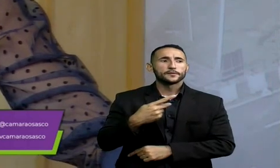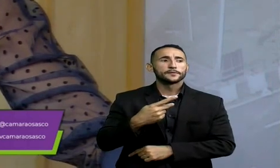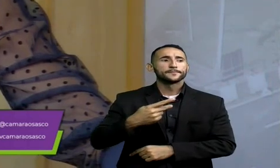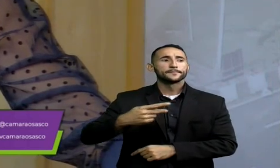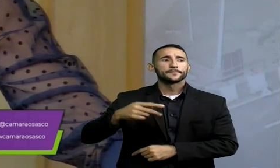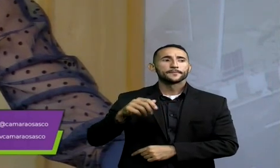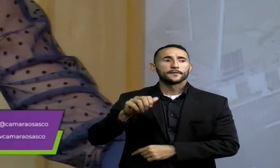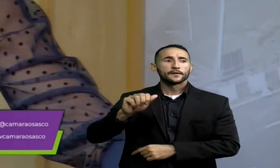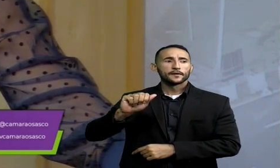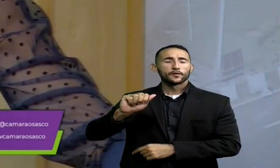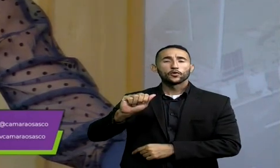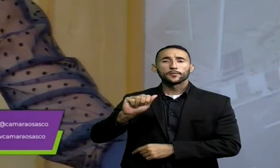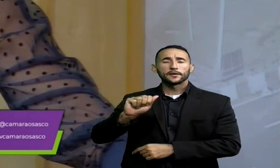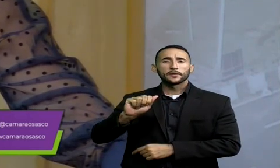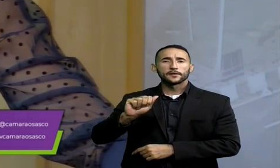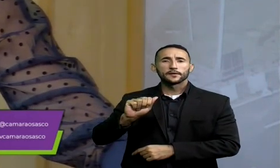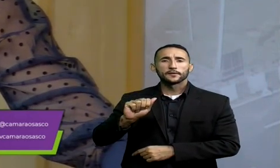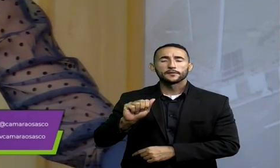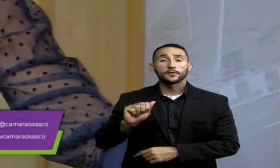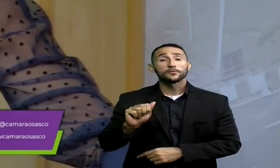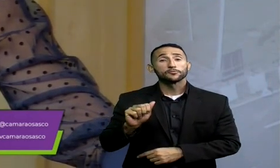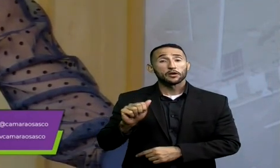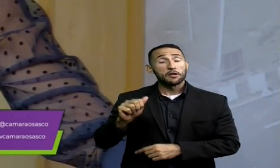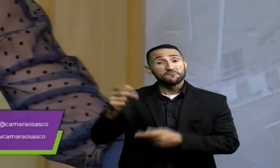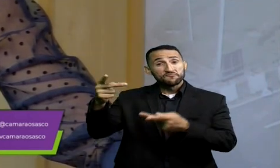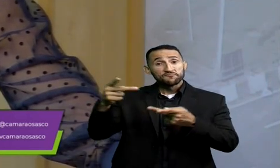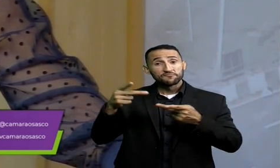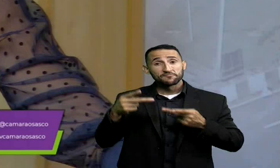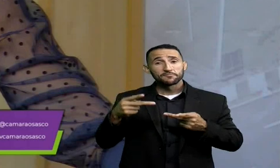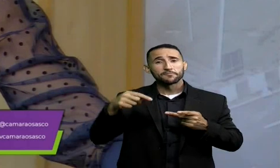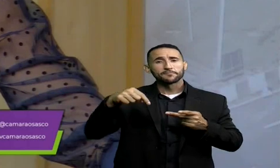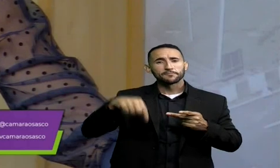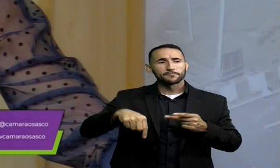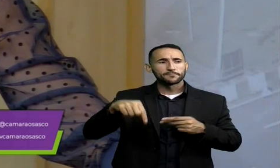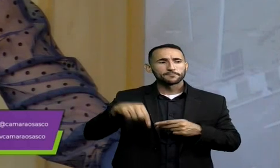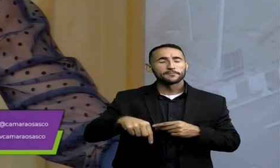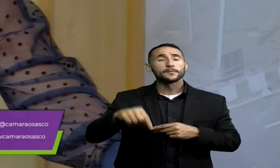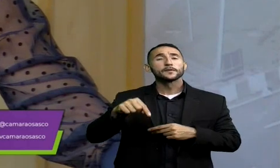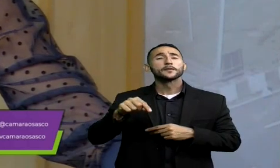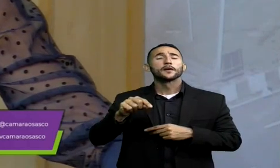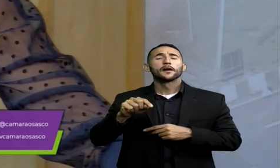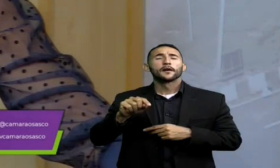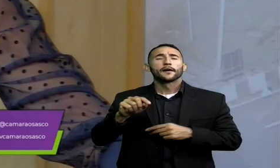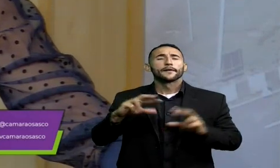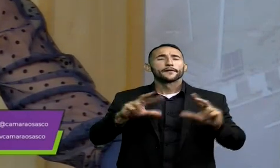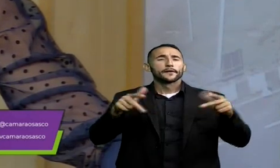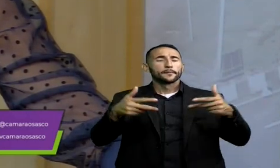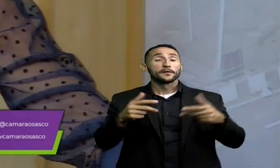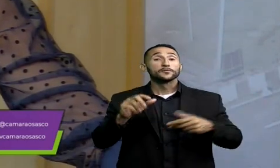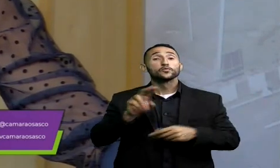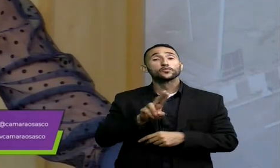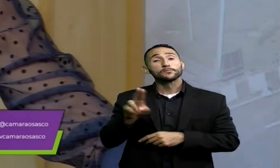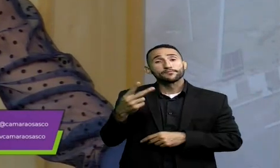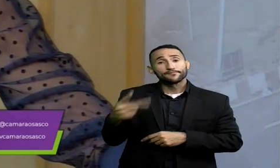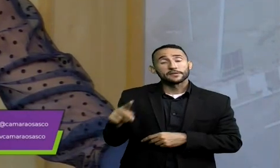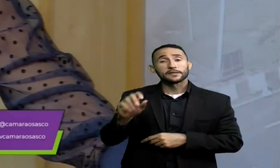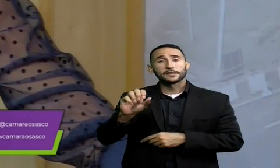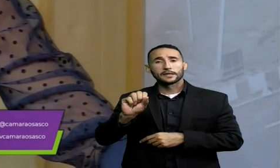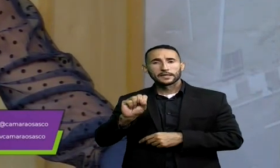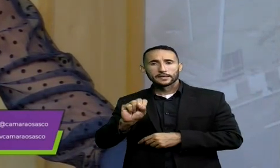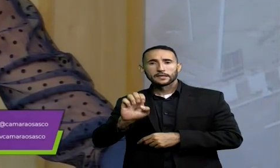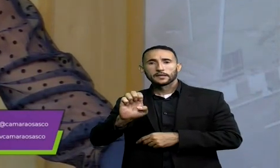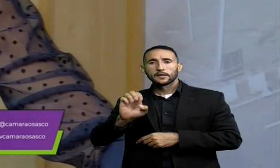aqui conhecer a câmara de Osasco tem um trabalho maravilhoso lá em Araçariguama